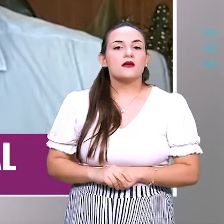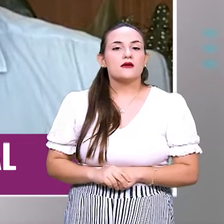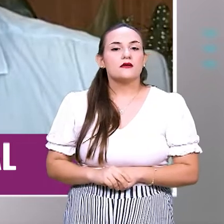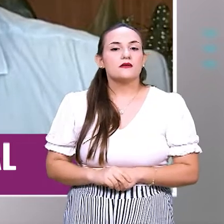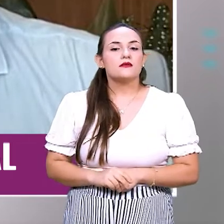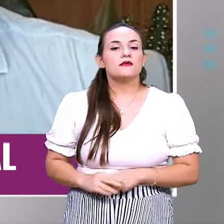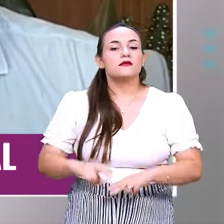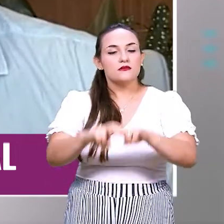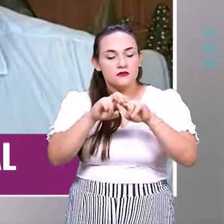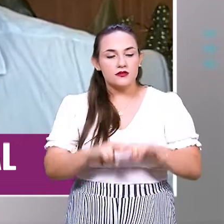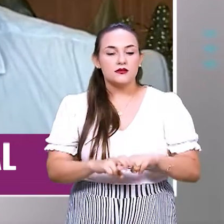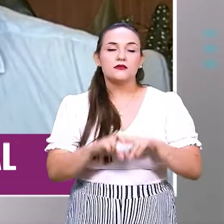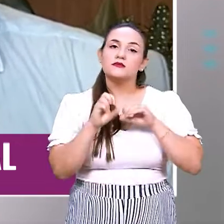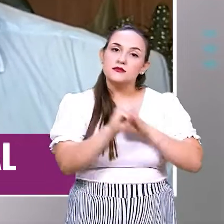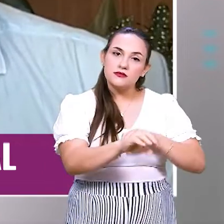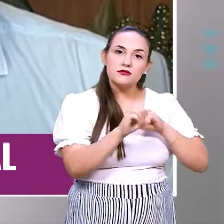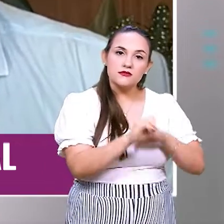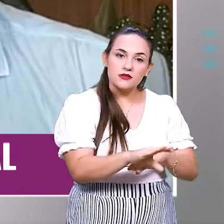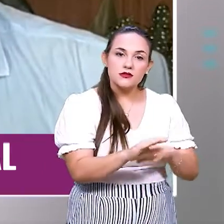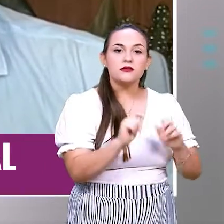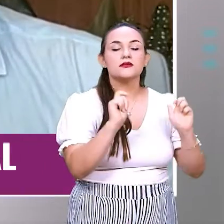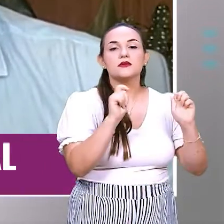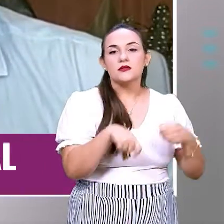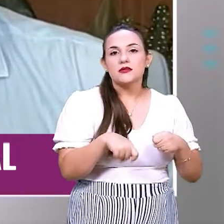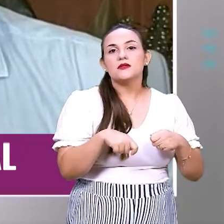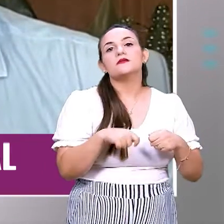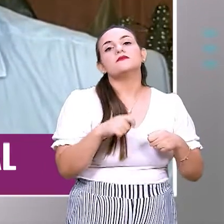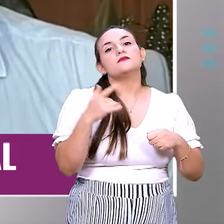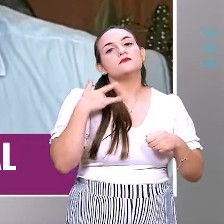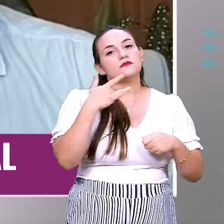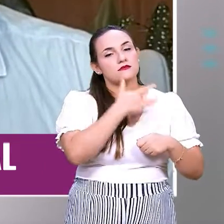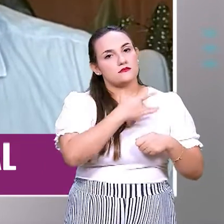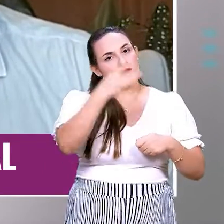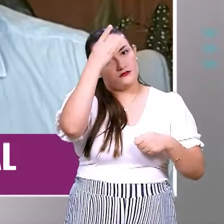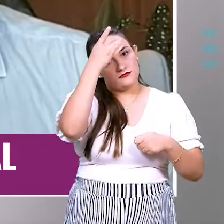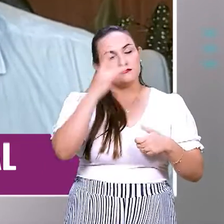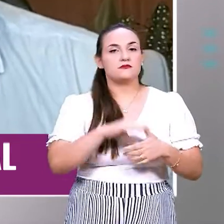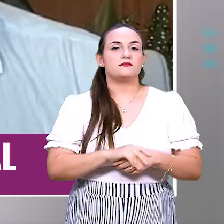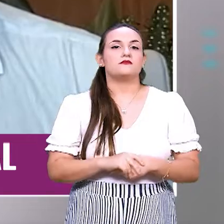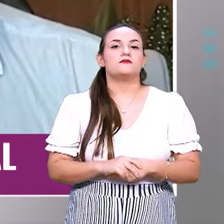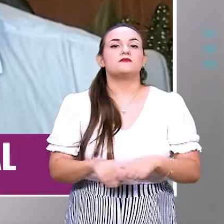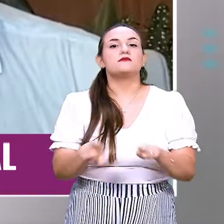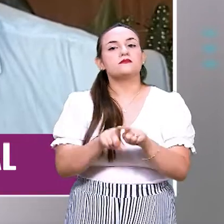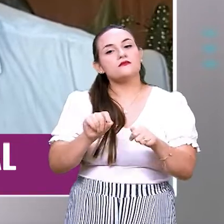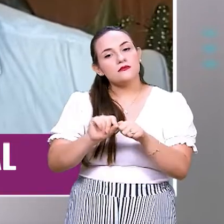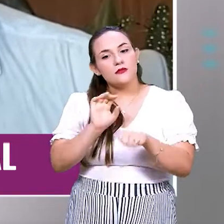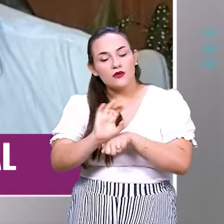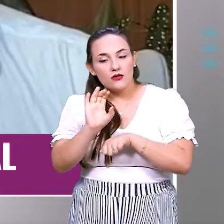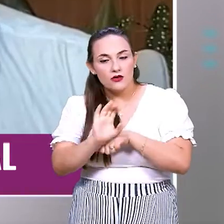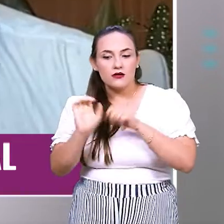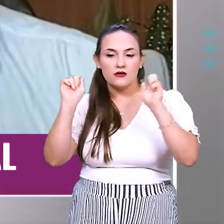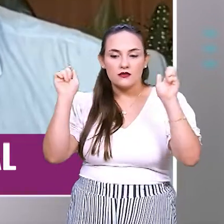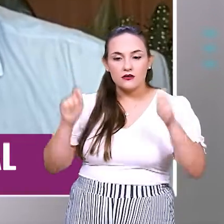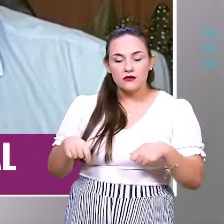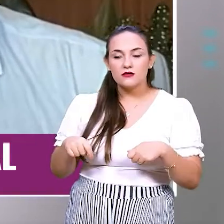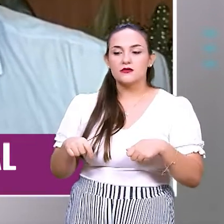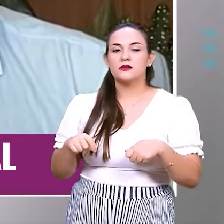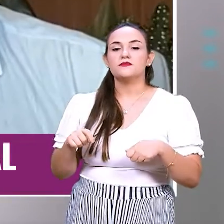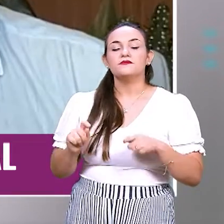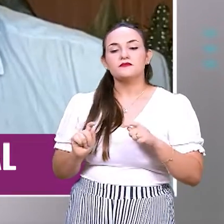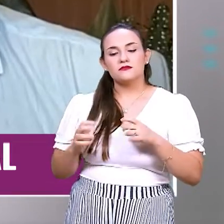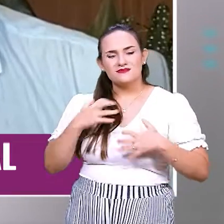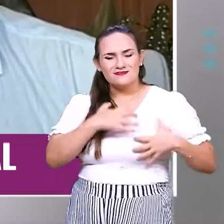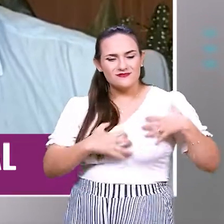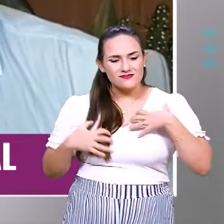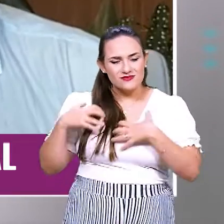Então, ensinar essas habilidades de saúde mental é capacitar os nossos alunos para lidar com as angústias,